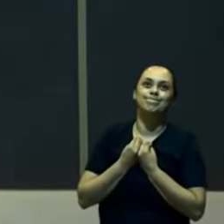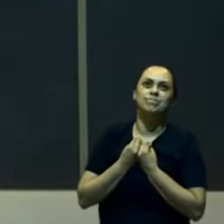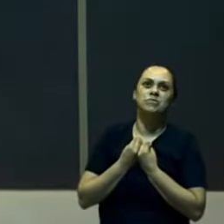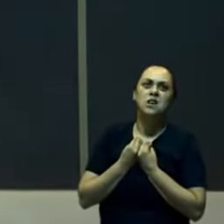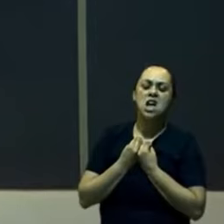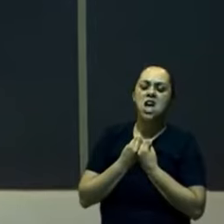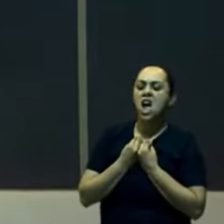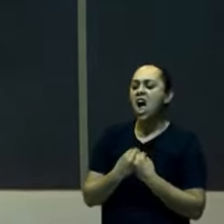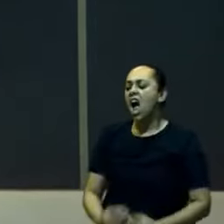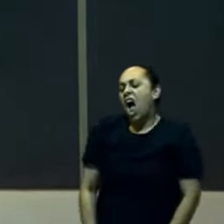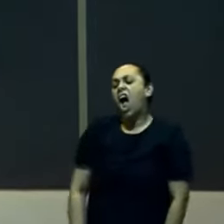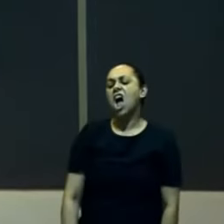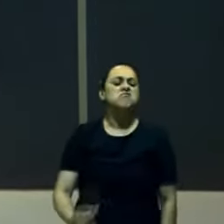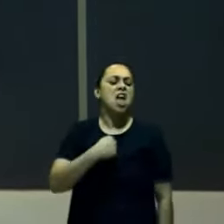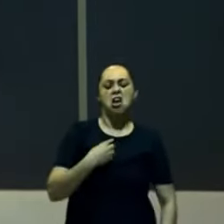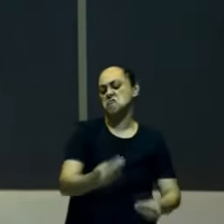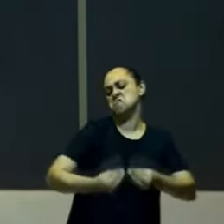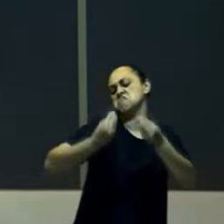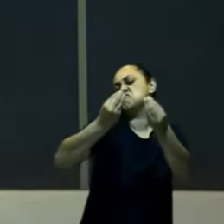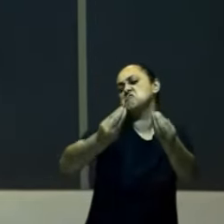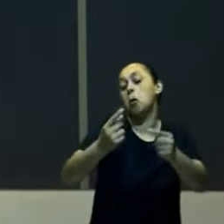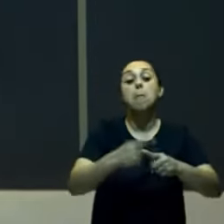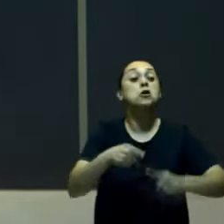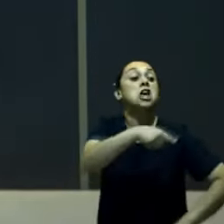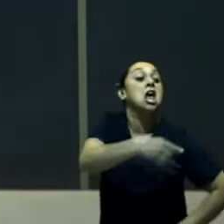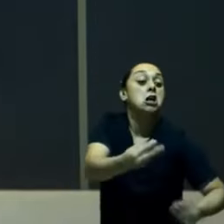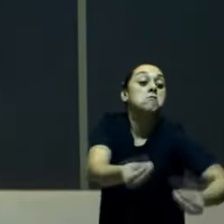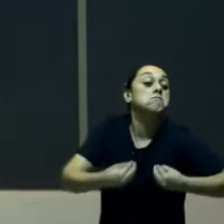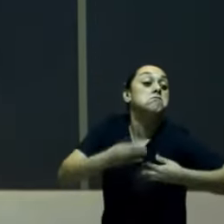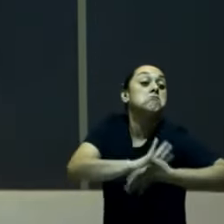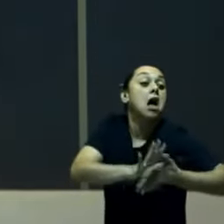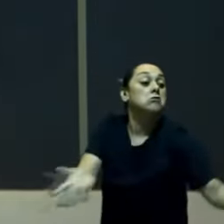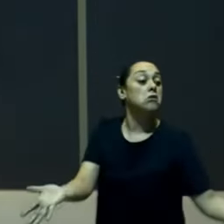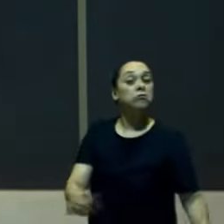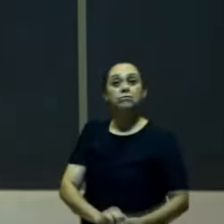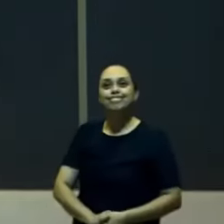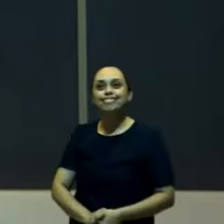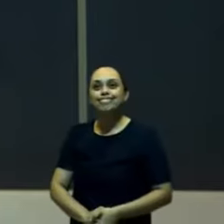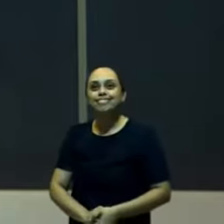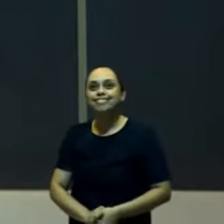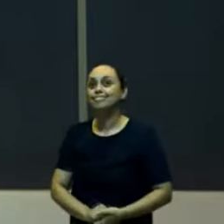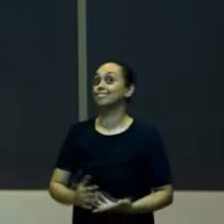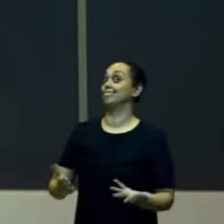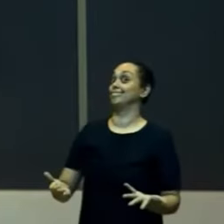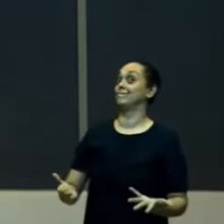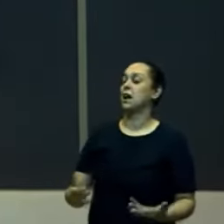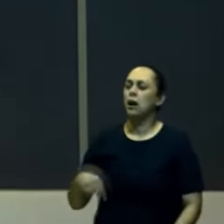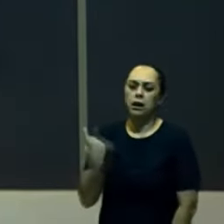Eu não dou porque ele não me deu. E assim a gente vai levando a nossa vida. Achando que é